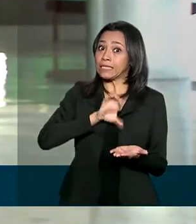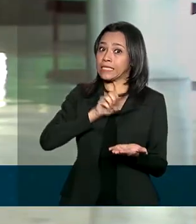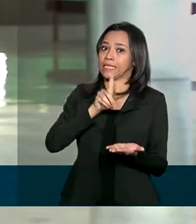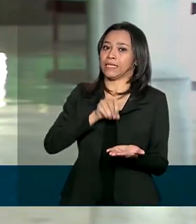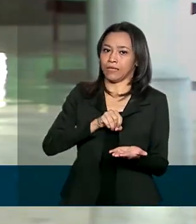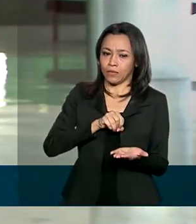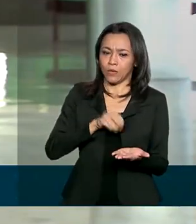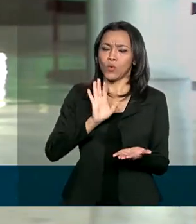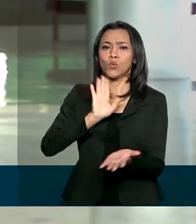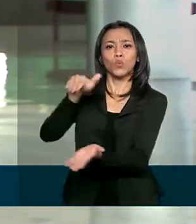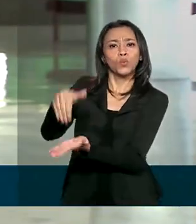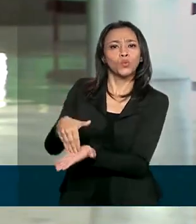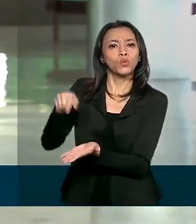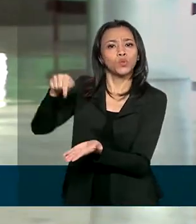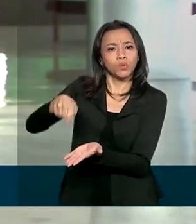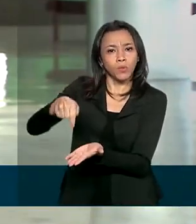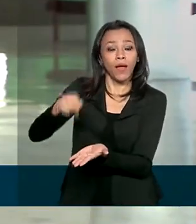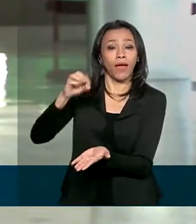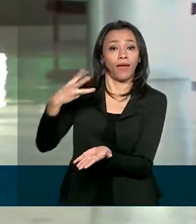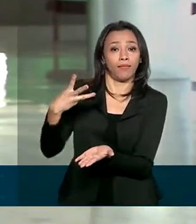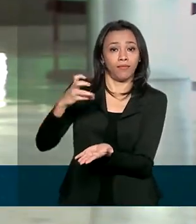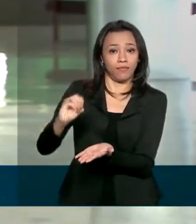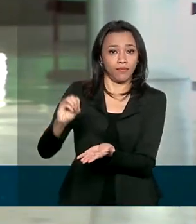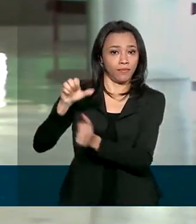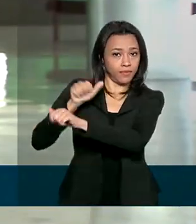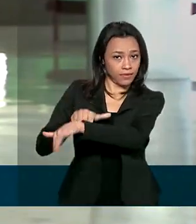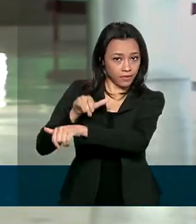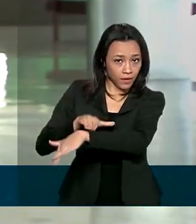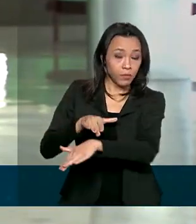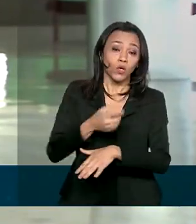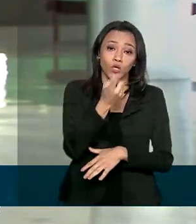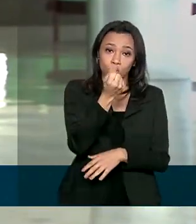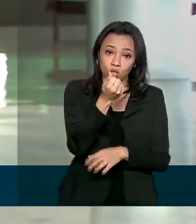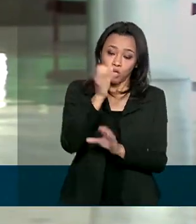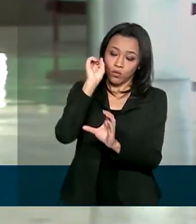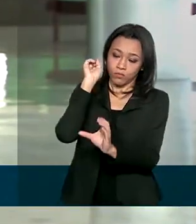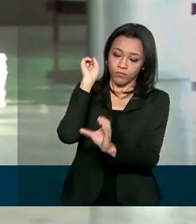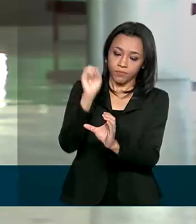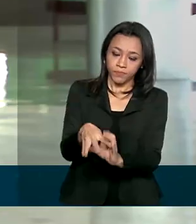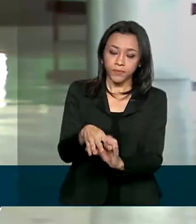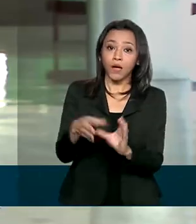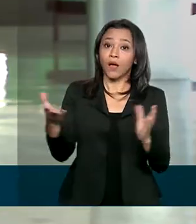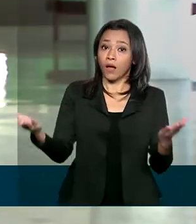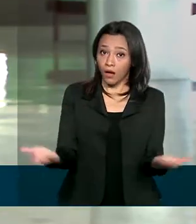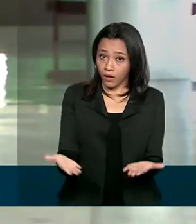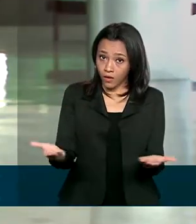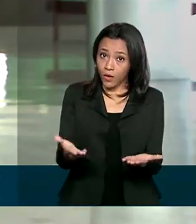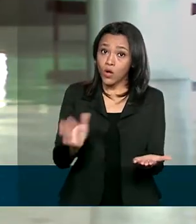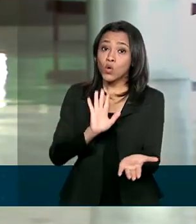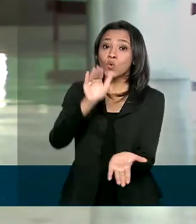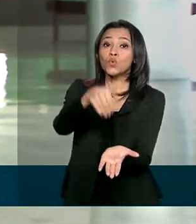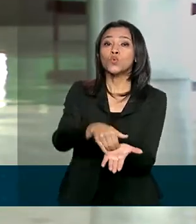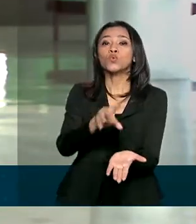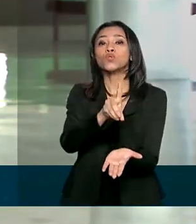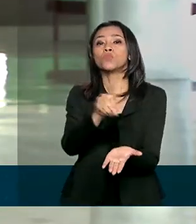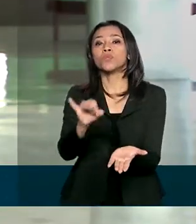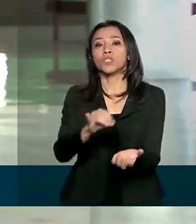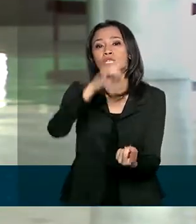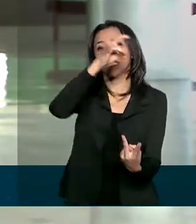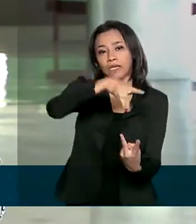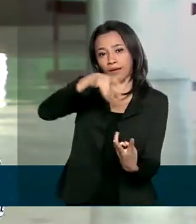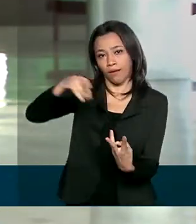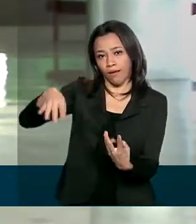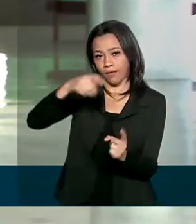tem pagamento previsto para 30 de setembro. E o dinheiro vai ser creditado a partir de agora, no último dia útil de cada